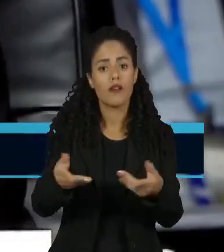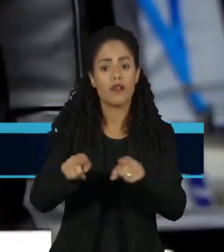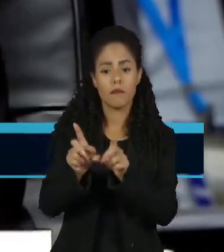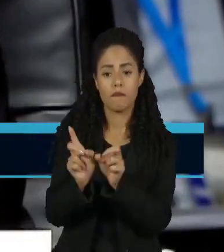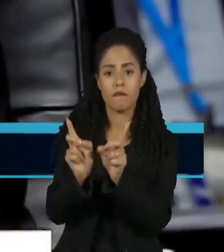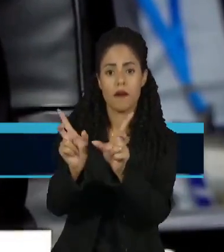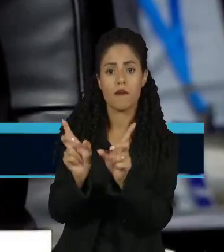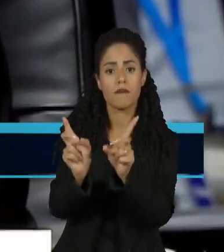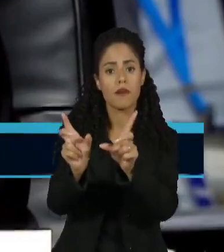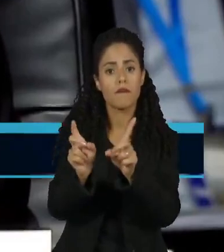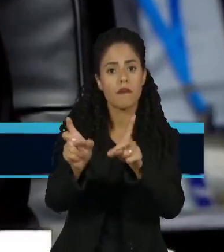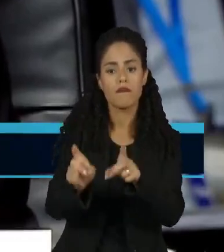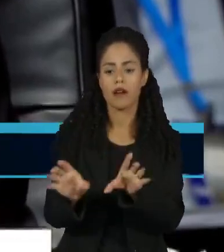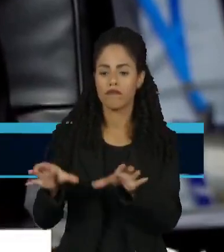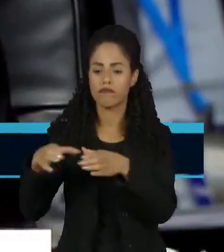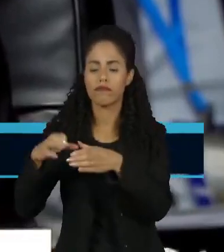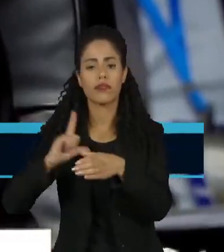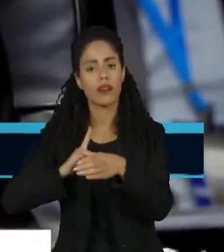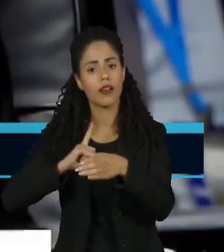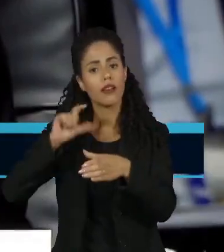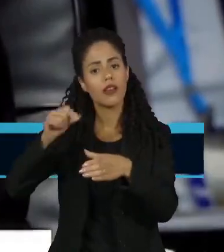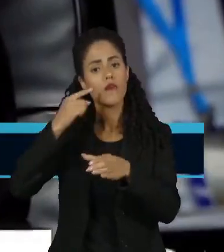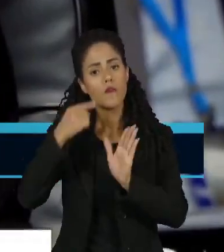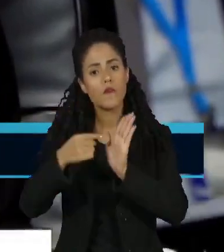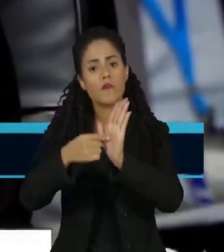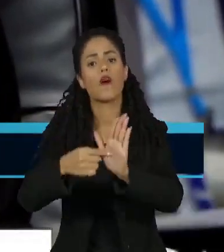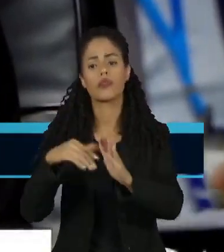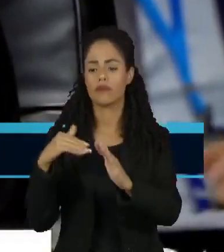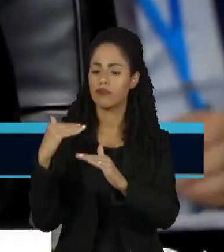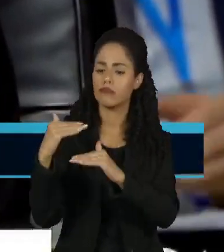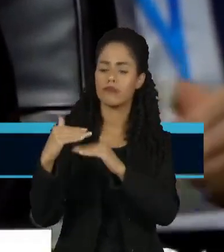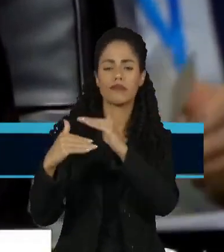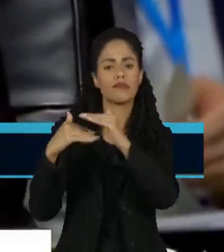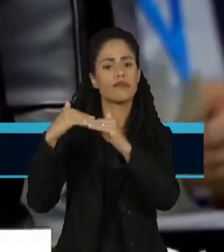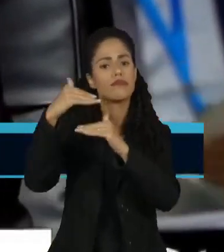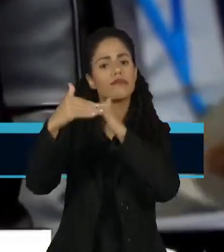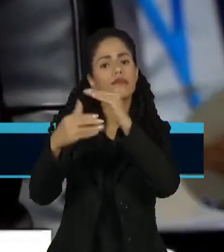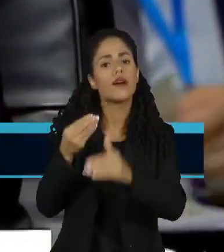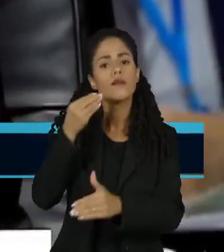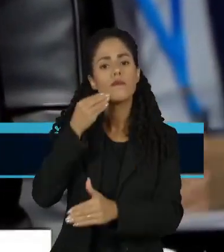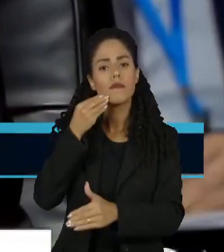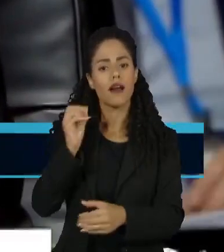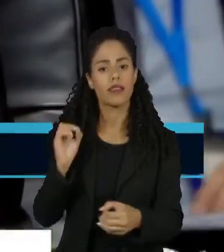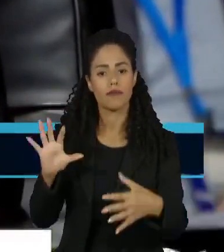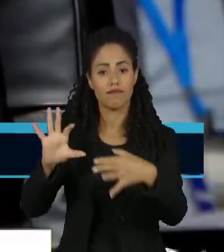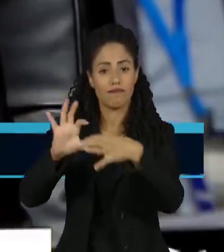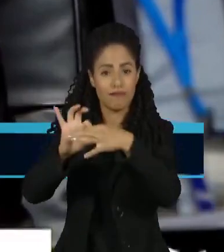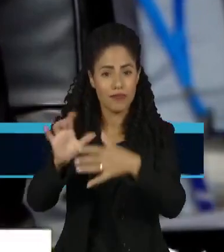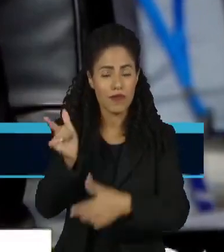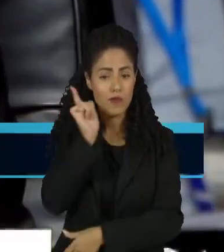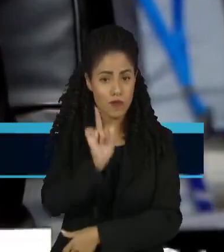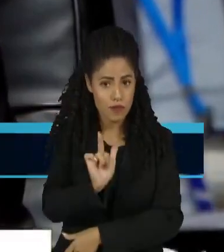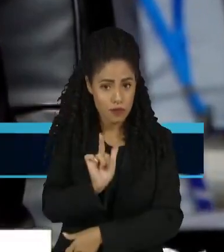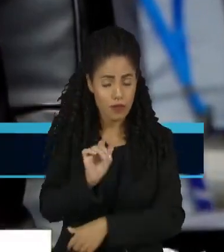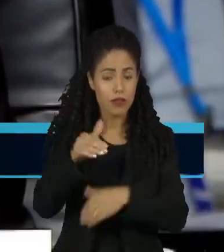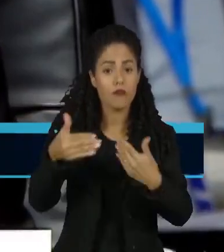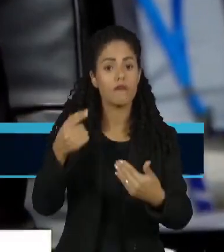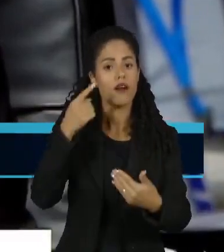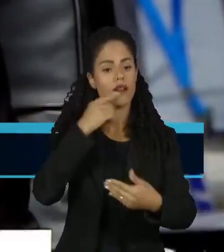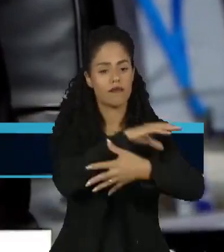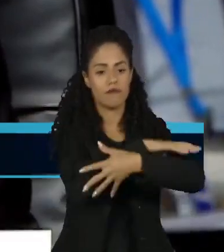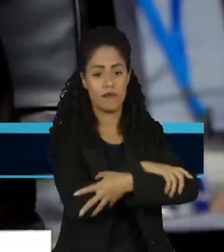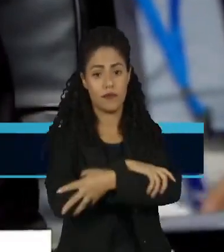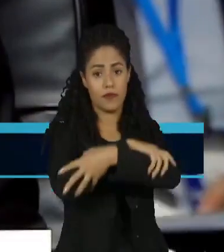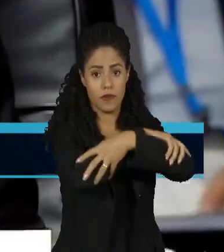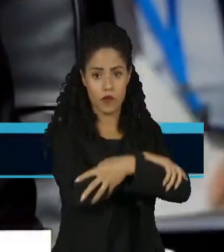comércio intrabloco é um sinal de avanço na integração. Na União